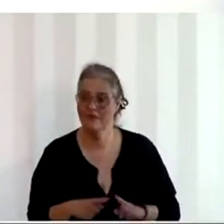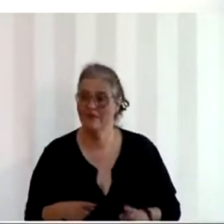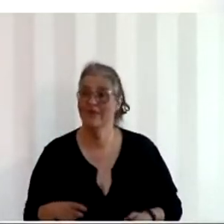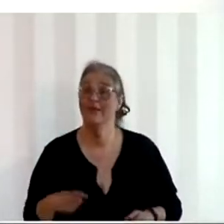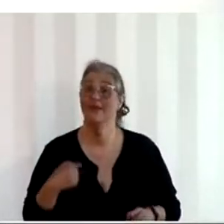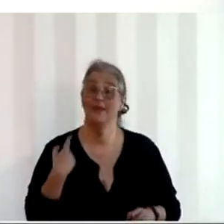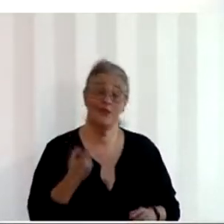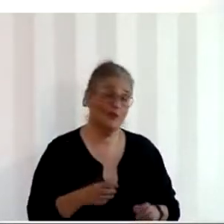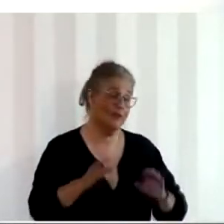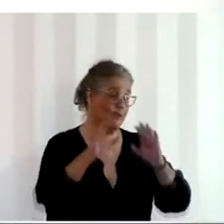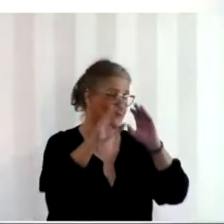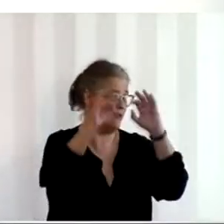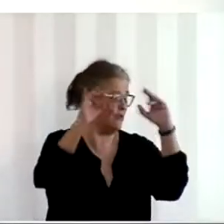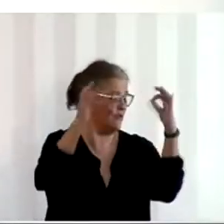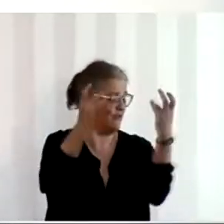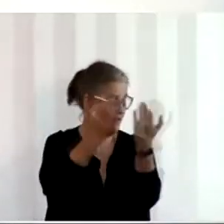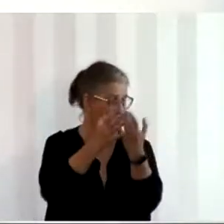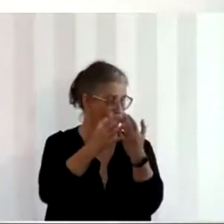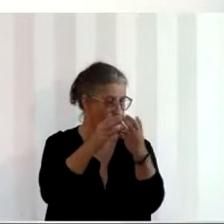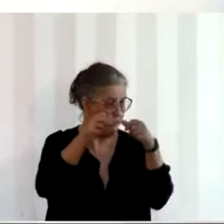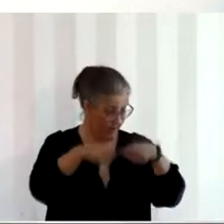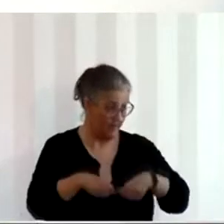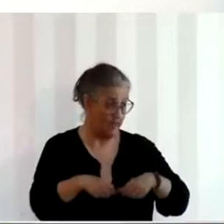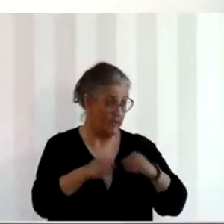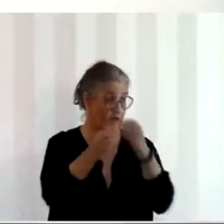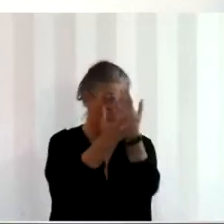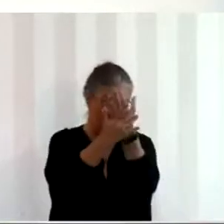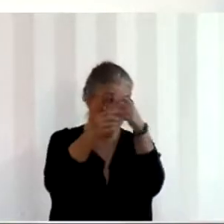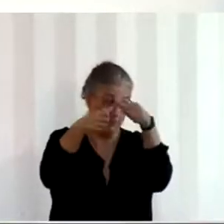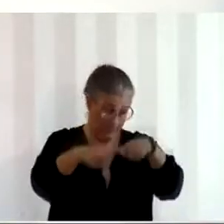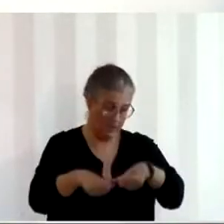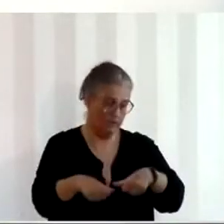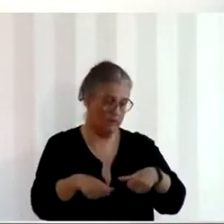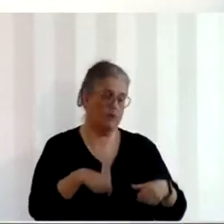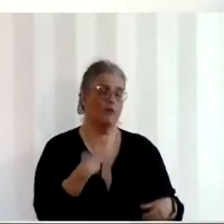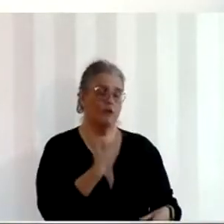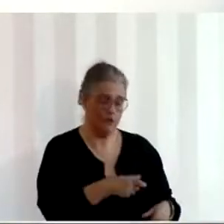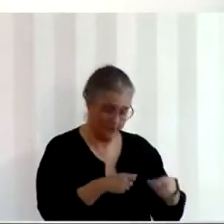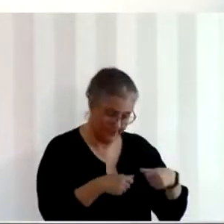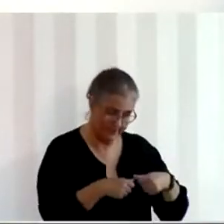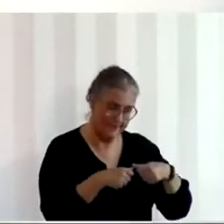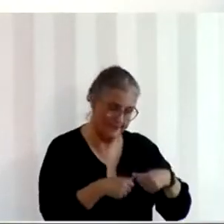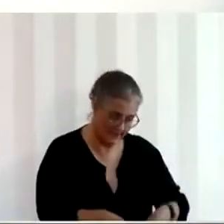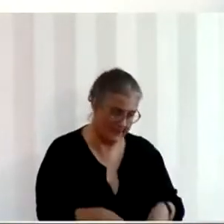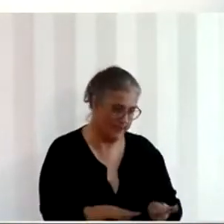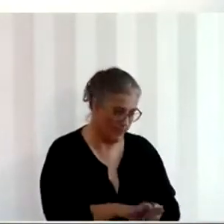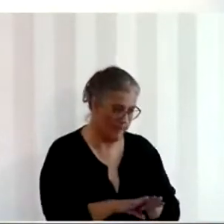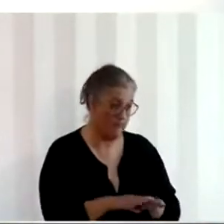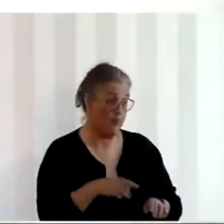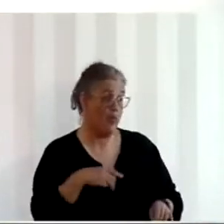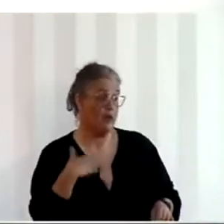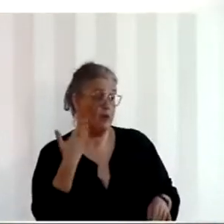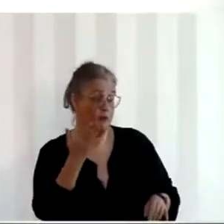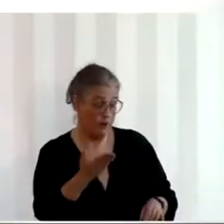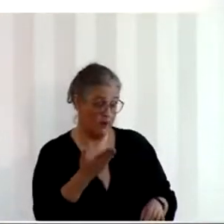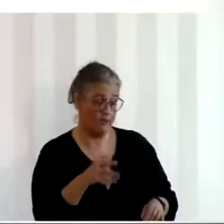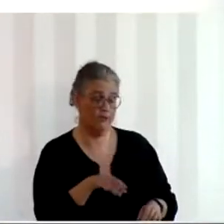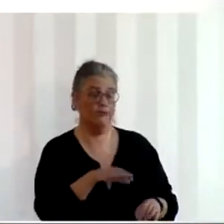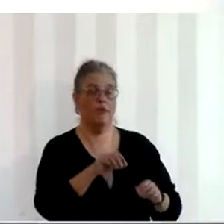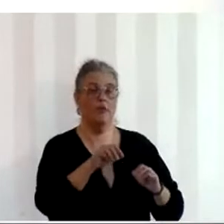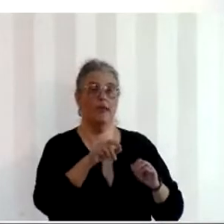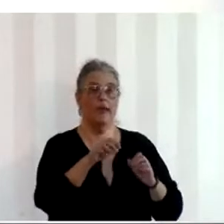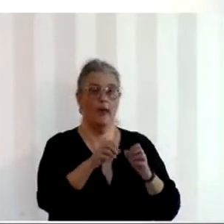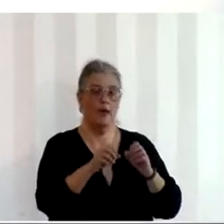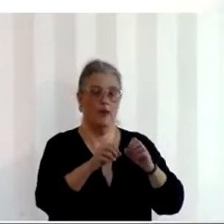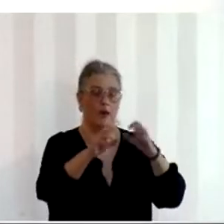não podemos marchar, nós não poderemos sair daqui. Mas a hora que aquela nuvem se ergue, é hora de levantar acampamento, é